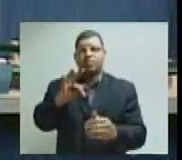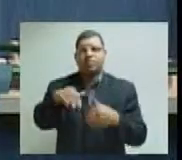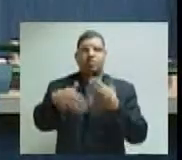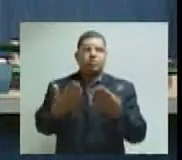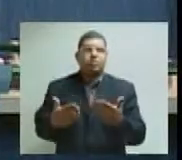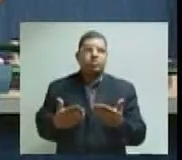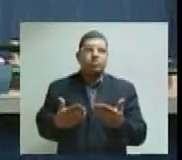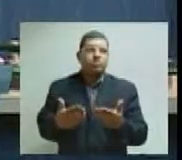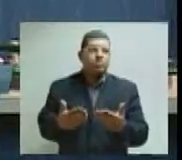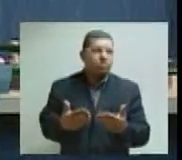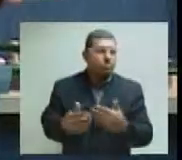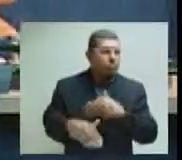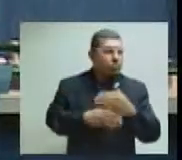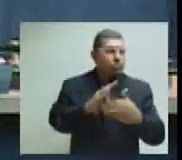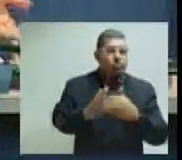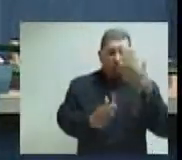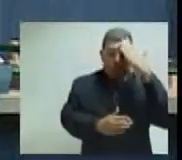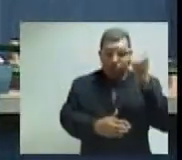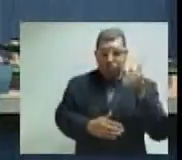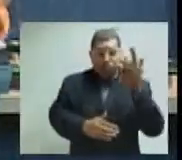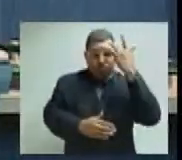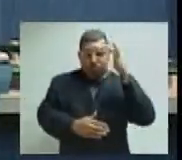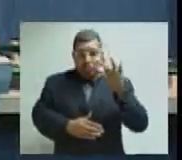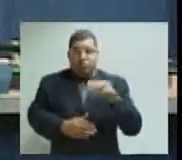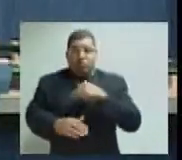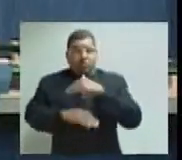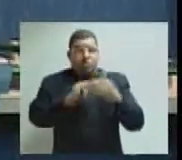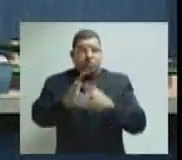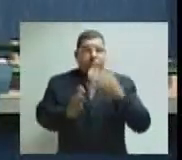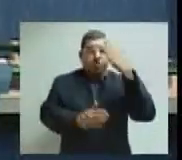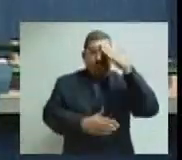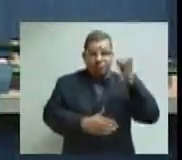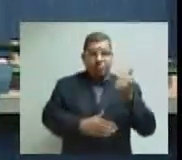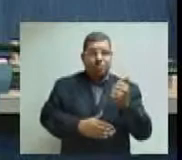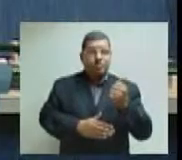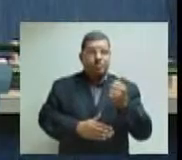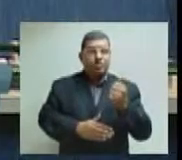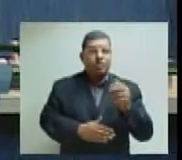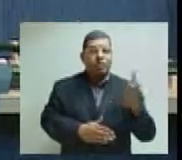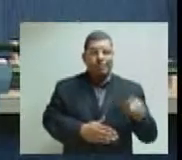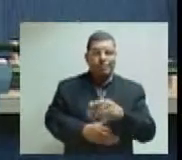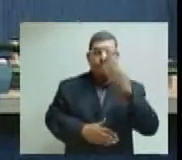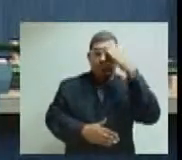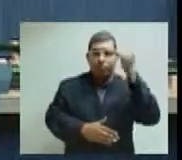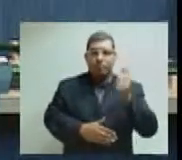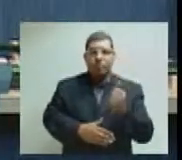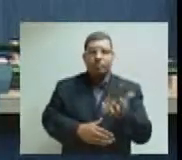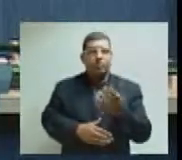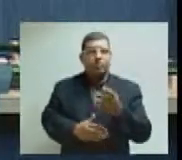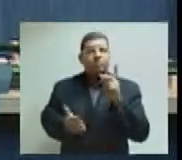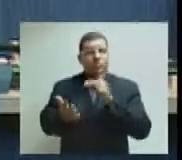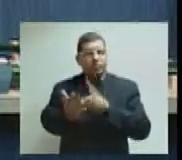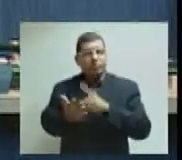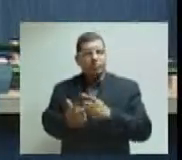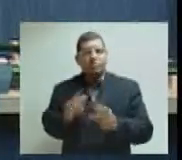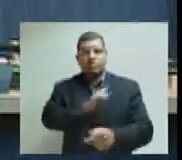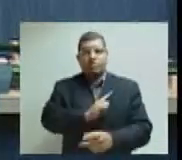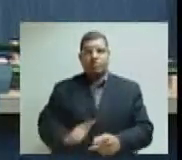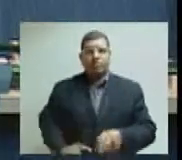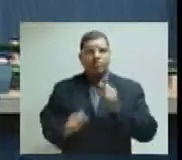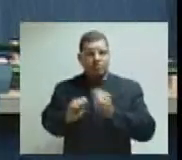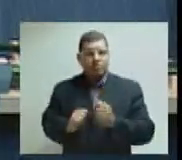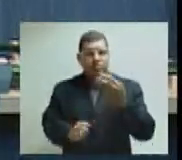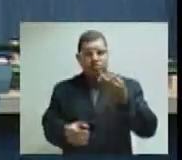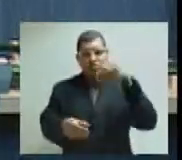inflação e todo mundo e eu não sei se todo mundo sabe se todos os professores sabem que na verdade o governo